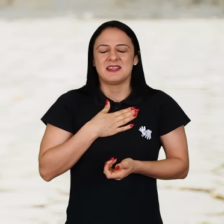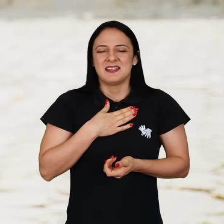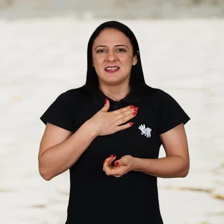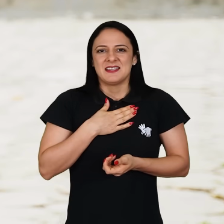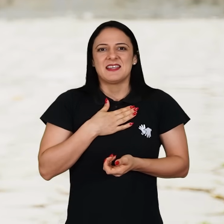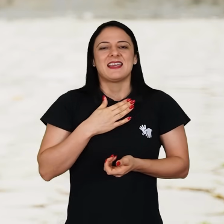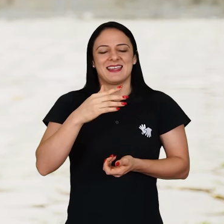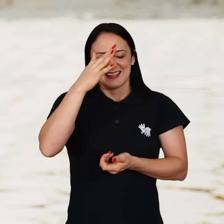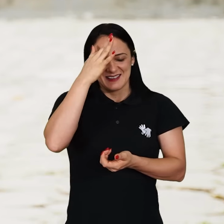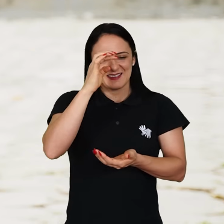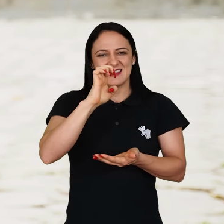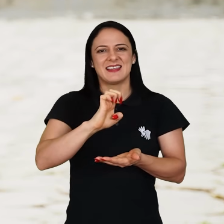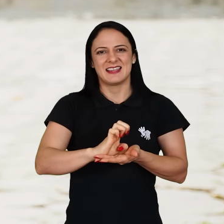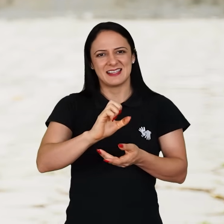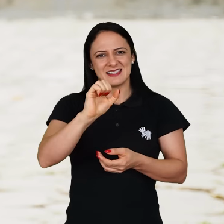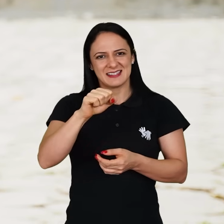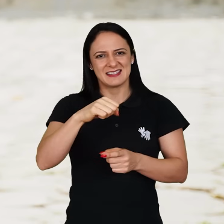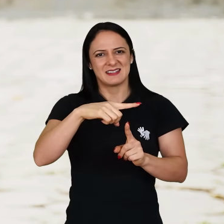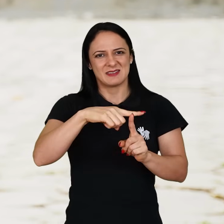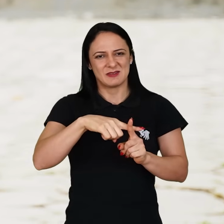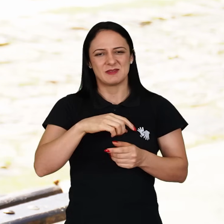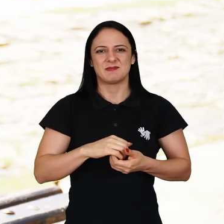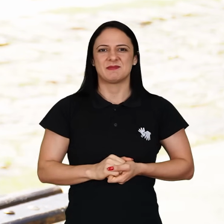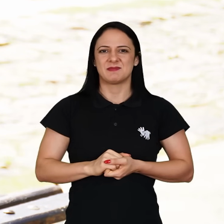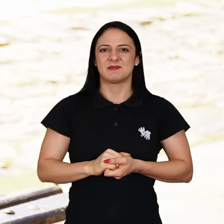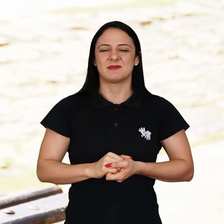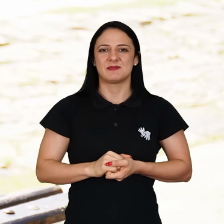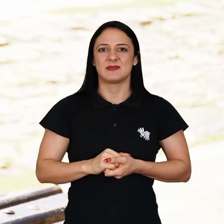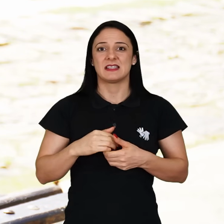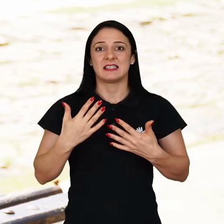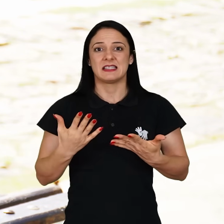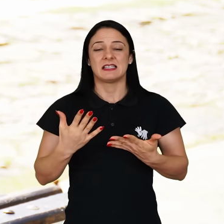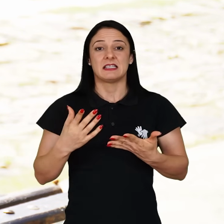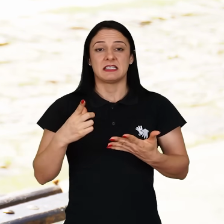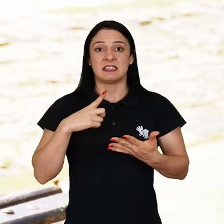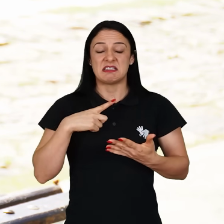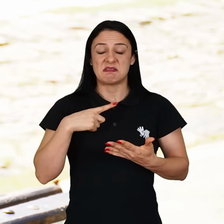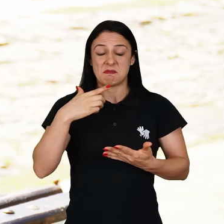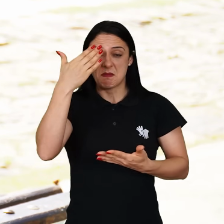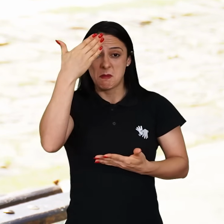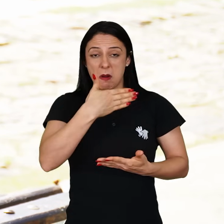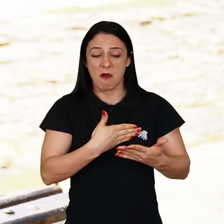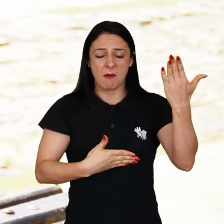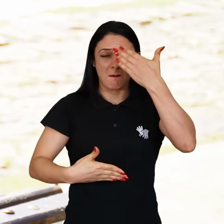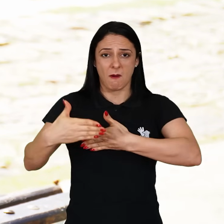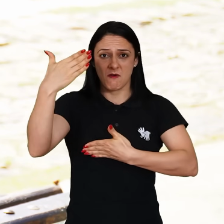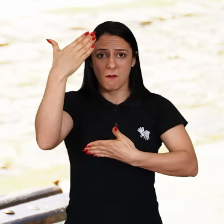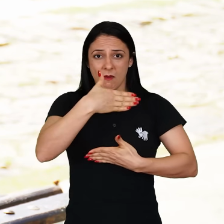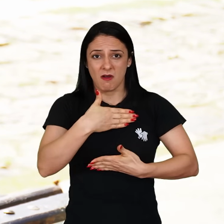mim, tem muita fé em Santa Cruz, que a gente, todo mundo aqui, acho que tem. São tantos fatos comprovados. Então,